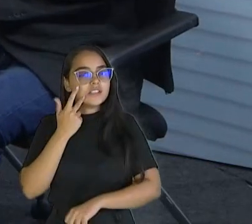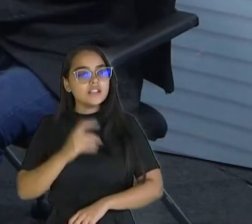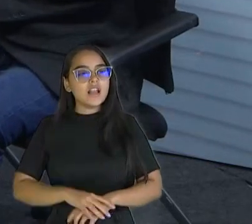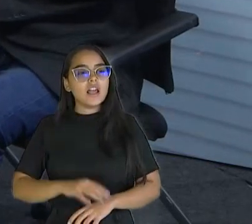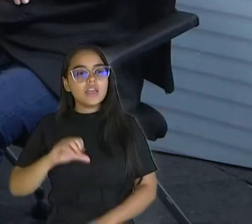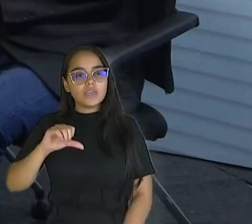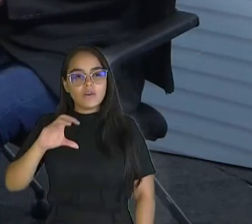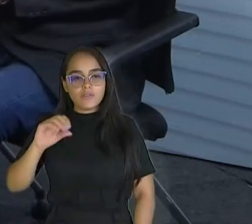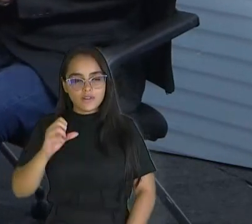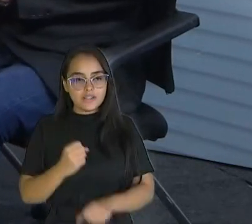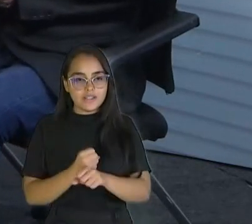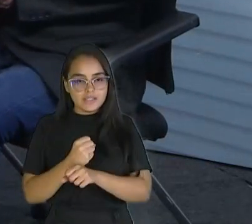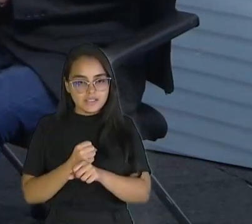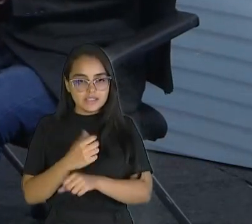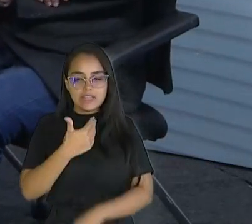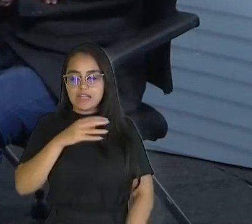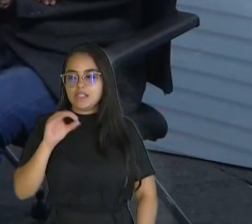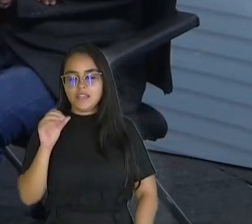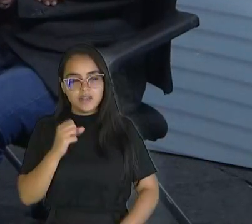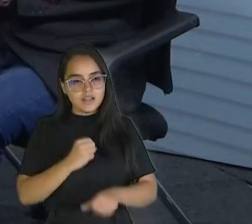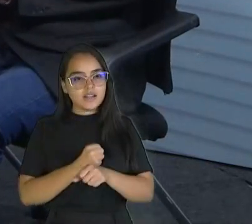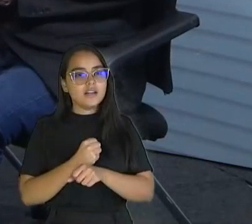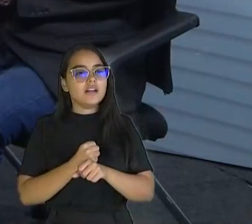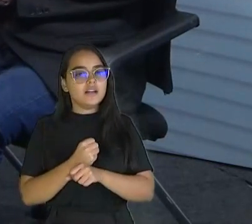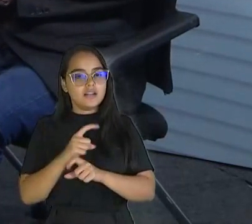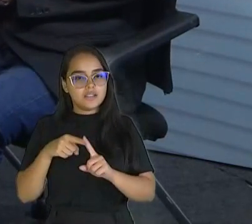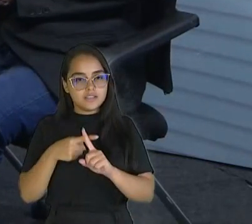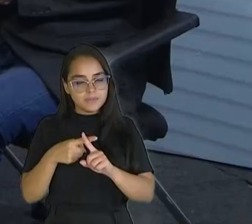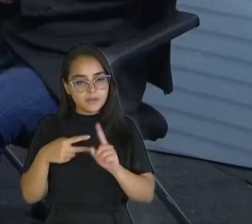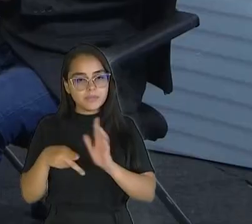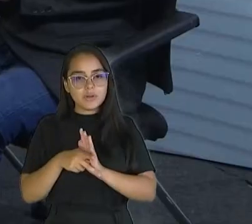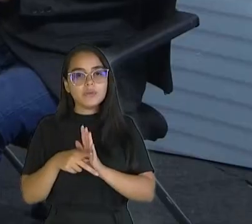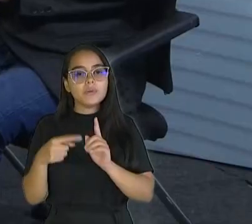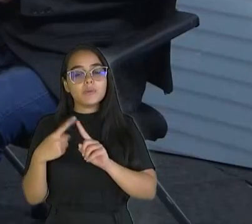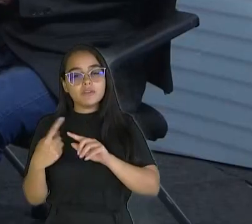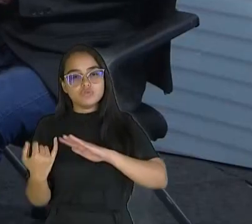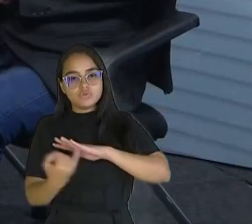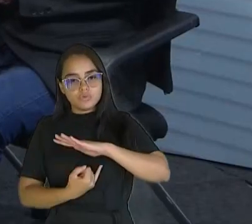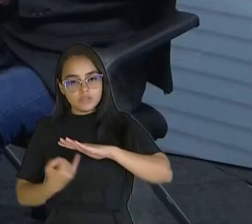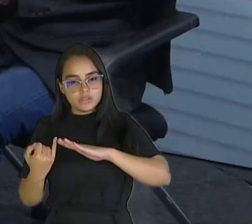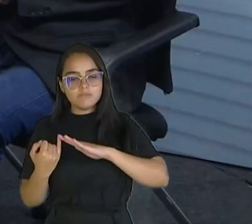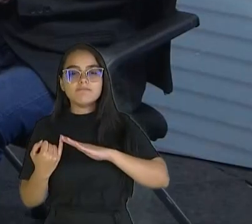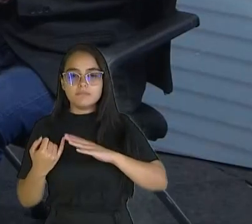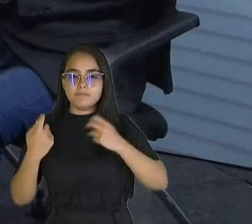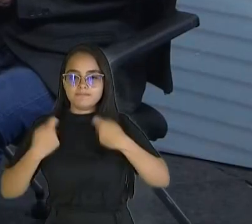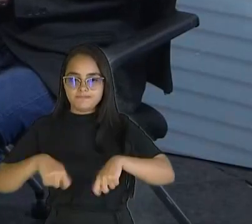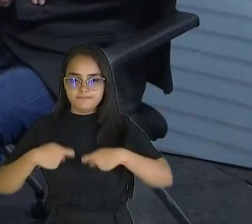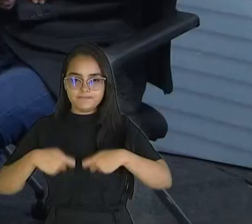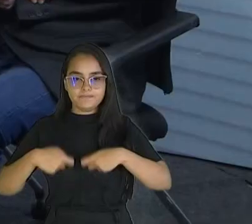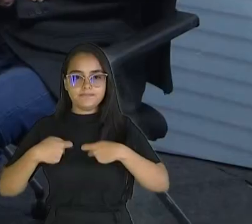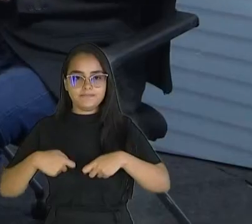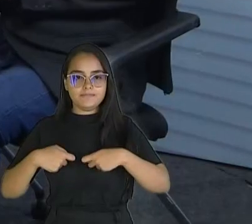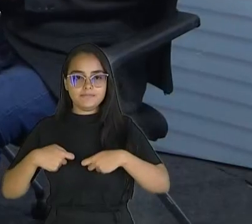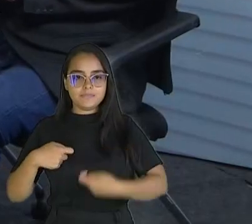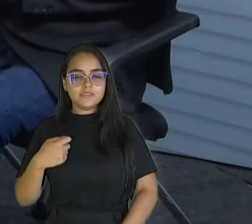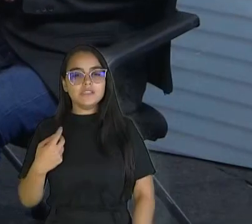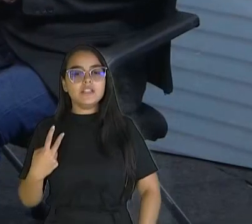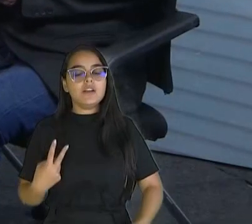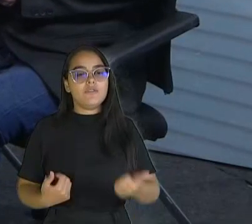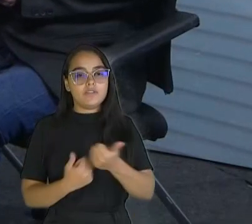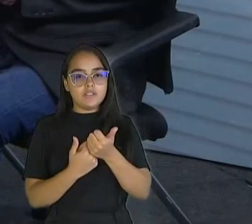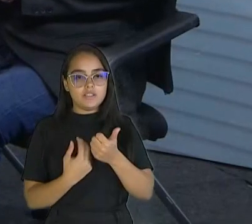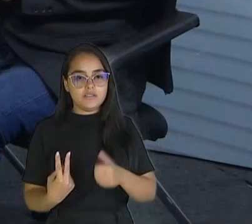90 anos para a Casa do Estudante, mais 100 anos para a Casa do Estudante, porque é uma instituição perene que merece ser fortalecida,